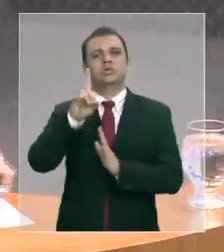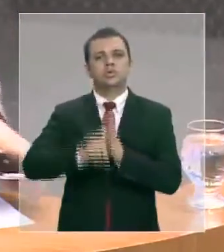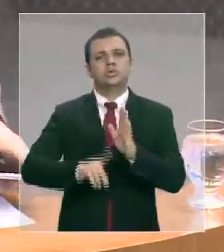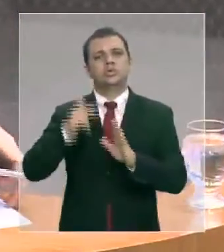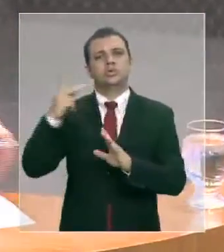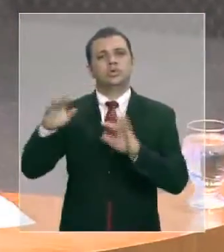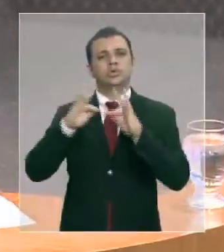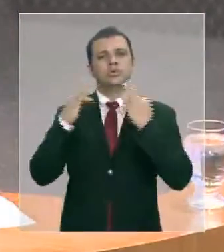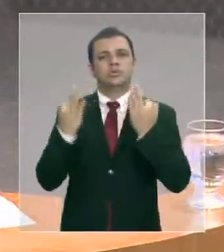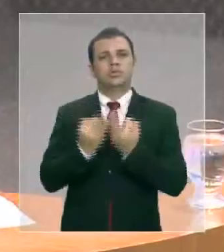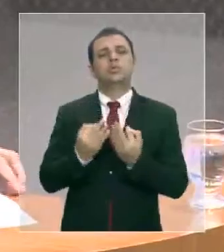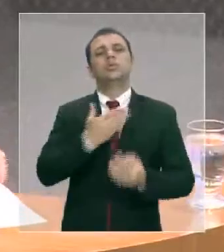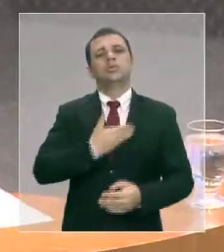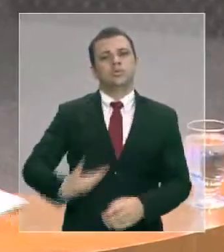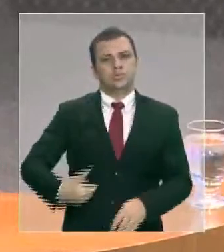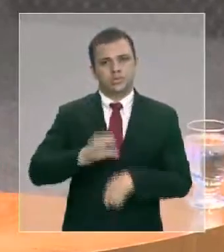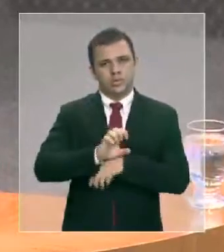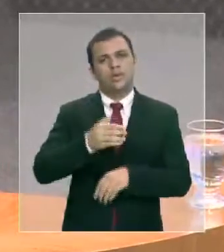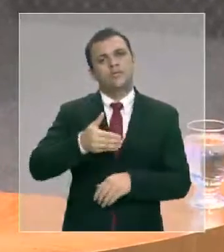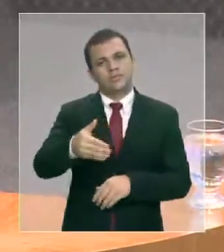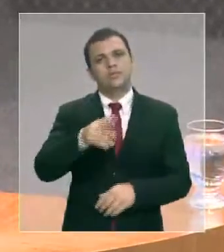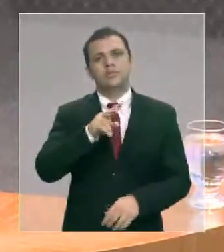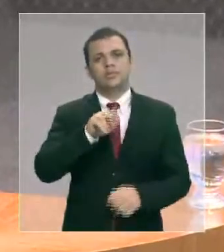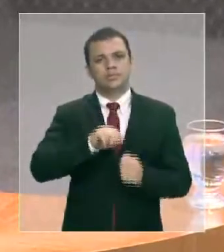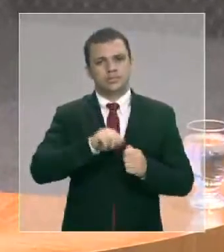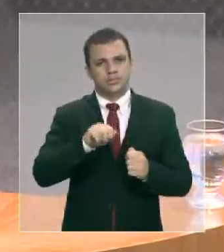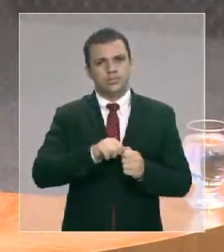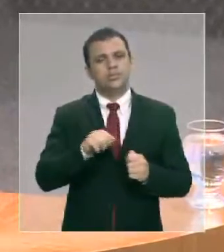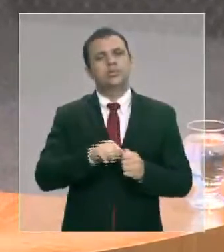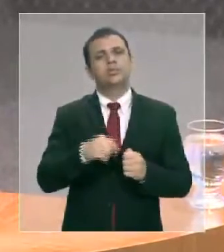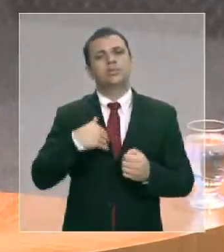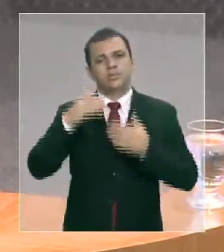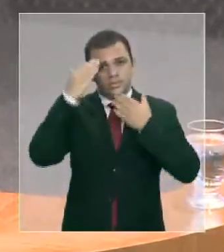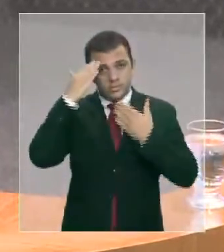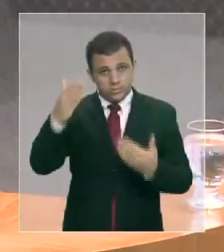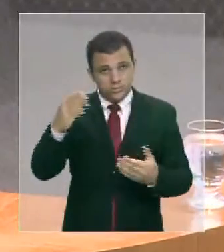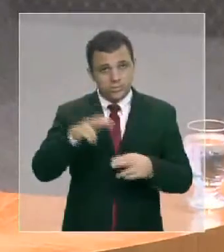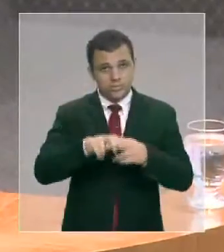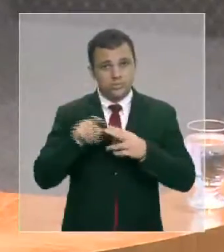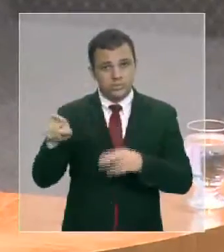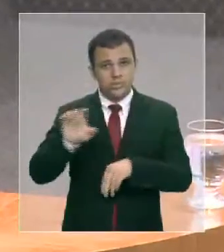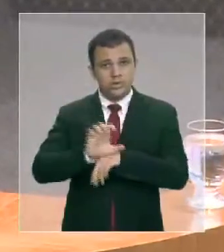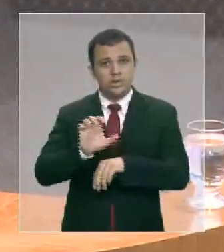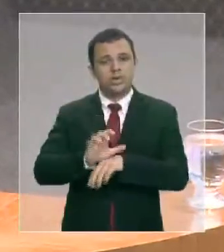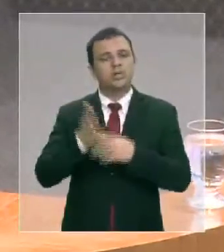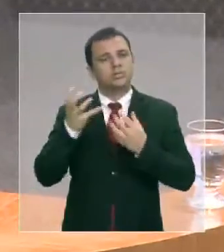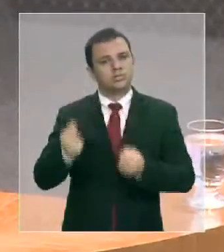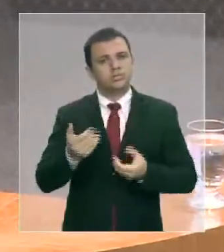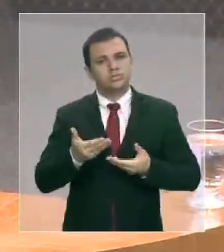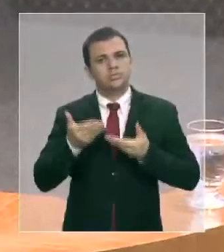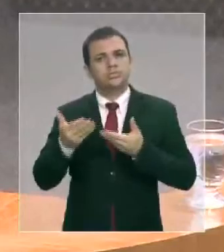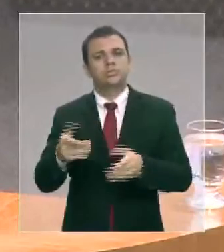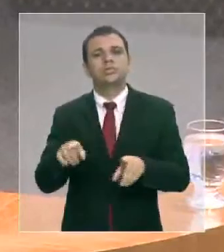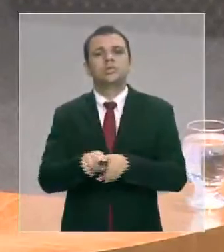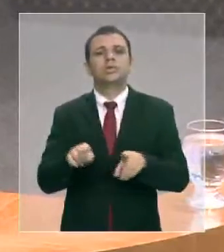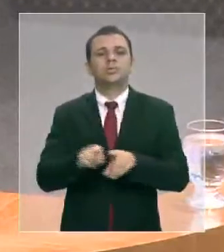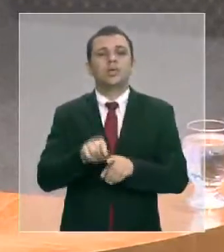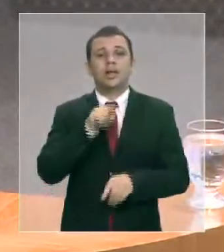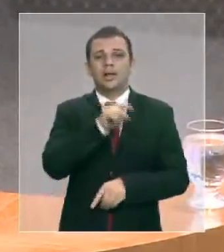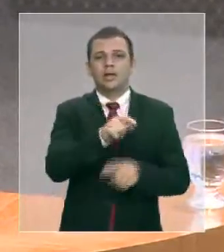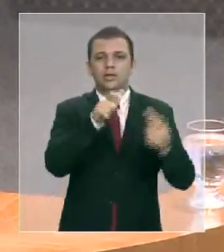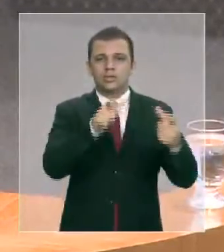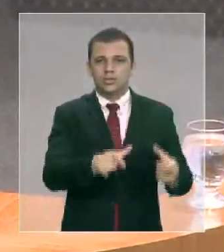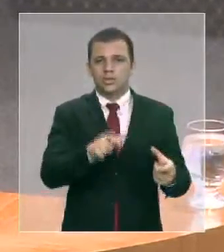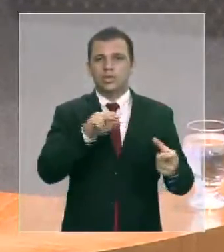fazer. E aqui eu agradeço pela acolhida realmente do Estado, da nossa reivindicação, não só do Residencial Nova Vida, mas de todos aqueles que precisam